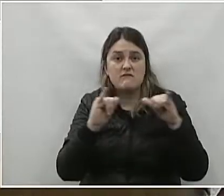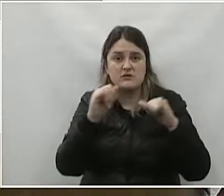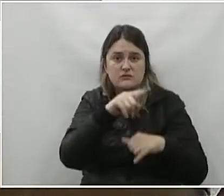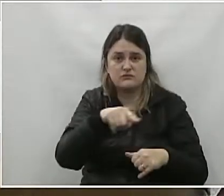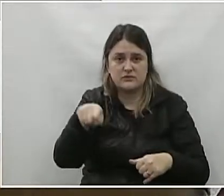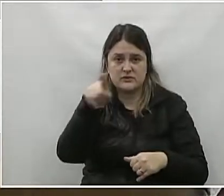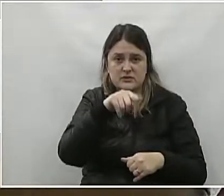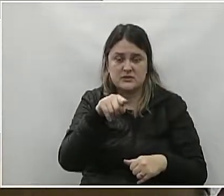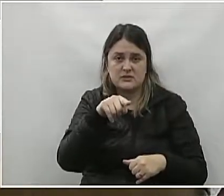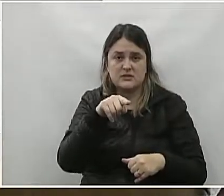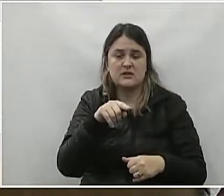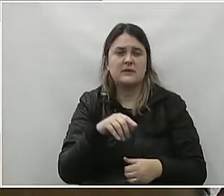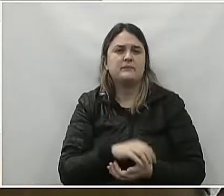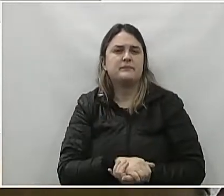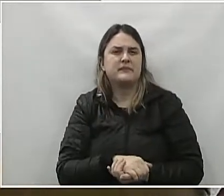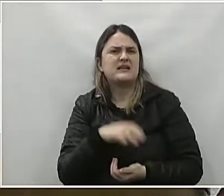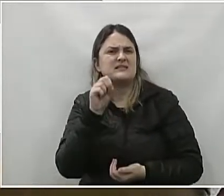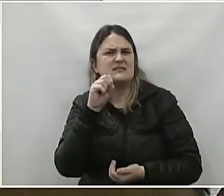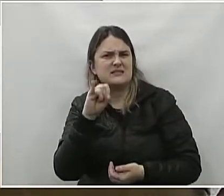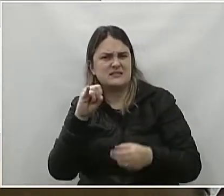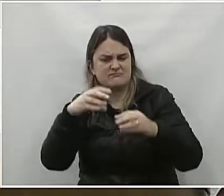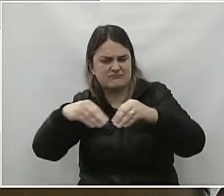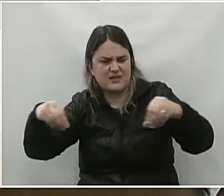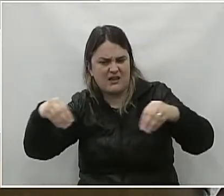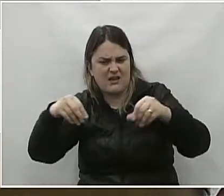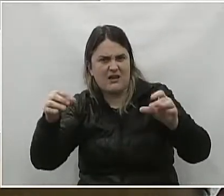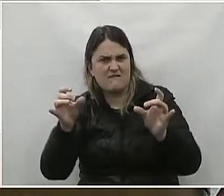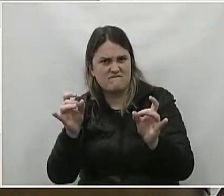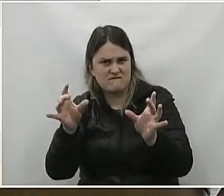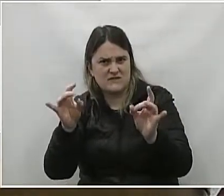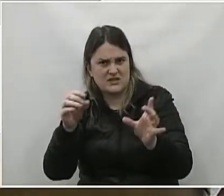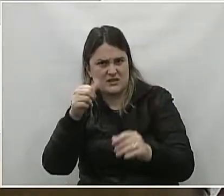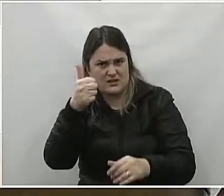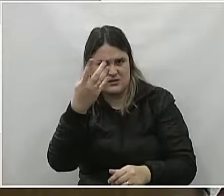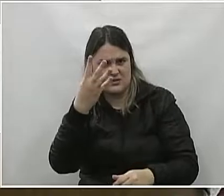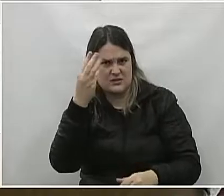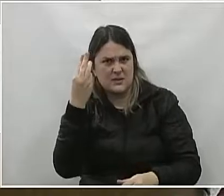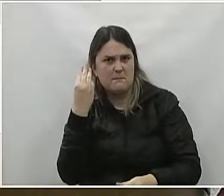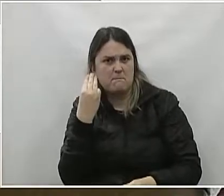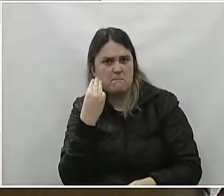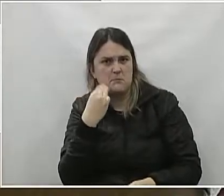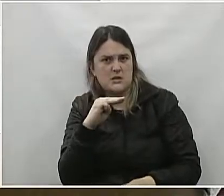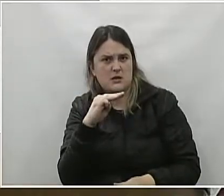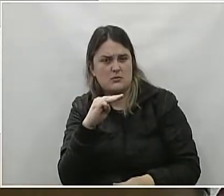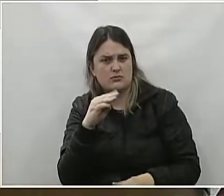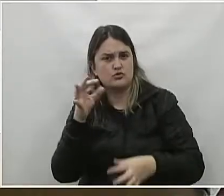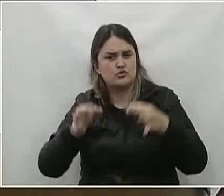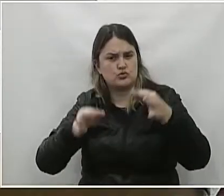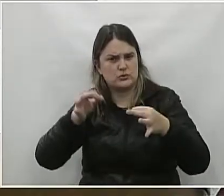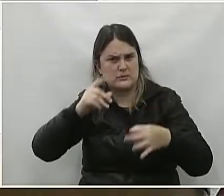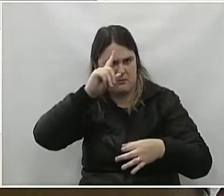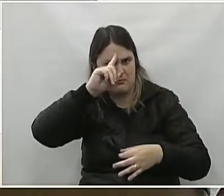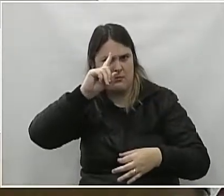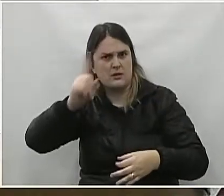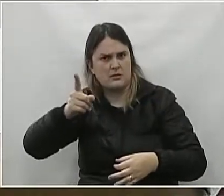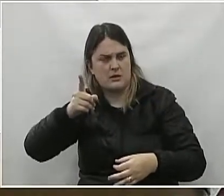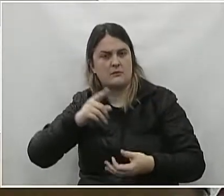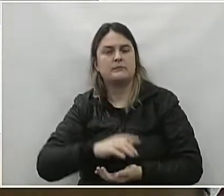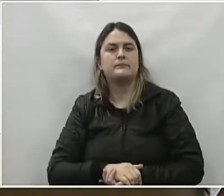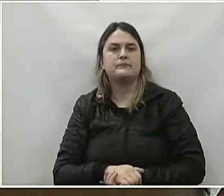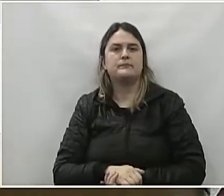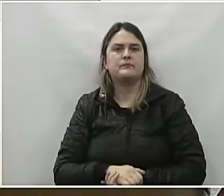aqui. Vamos supor que esse terreno eles consigam leiloar judicialmente, lá na frente. Vamos dizer que eles